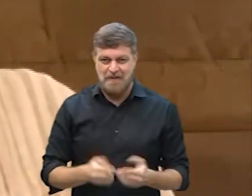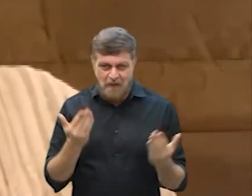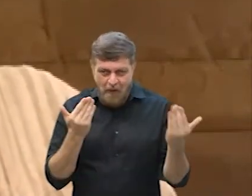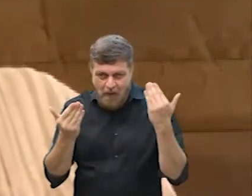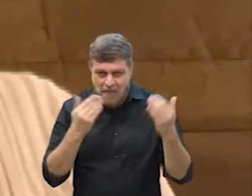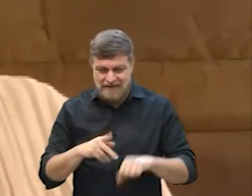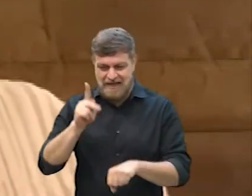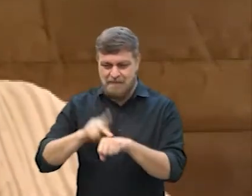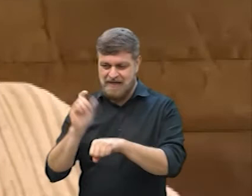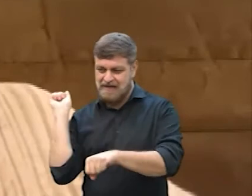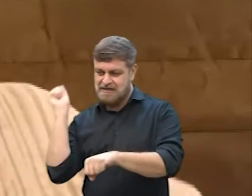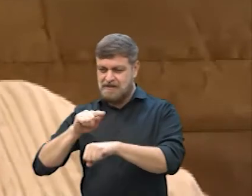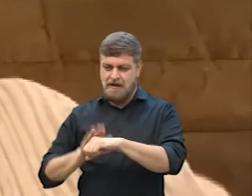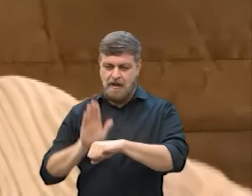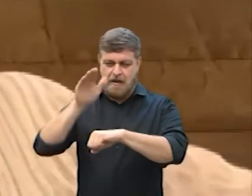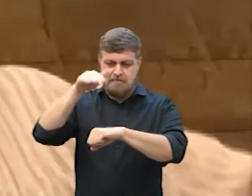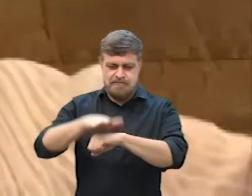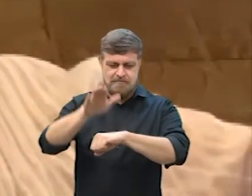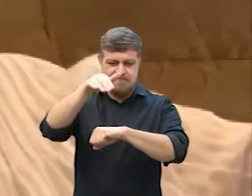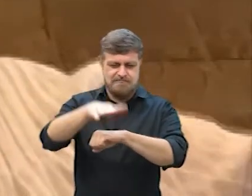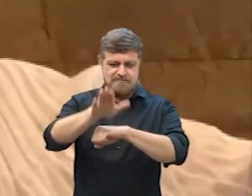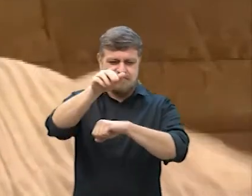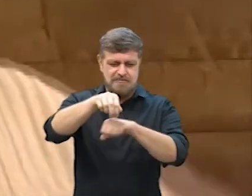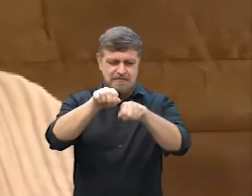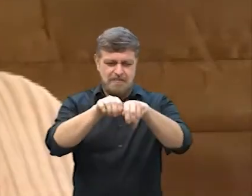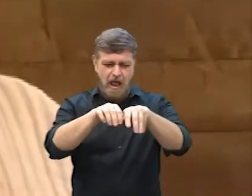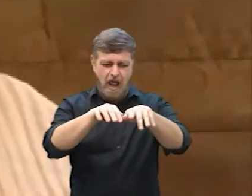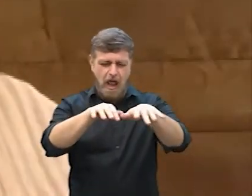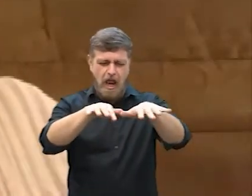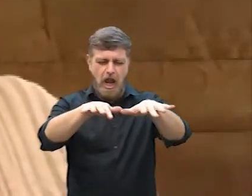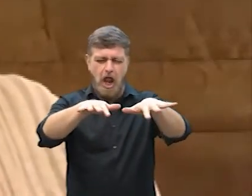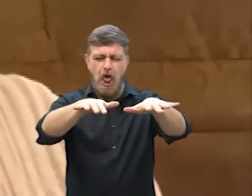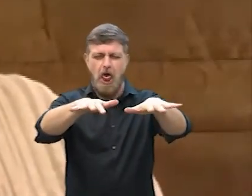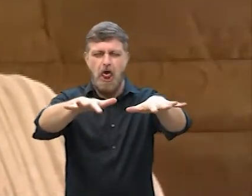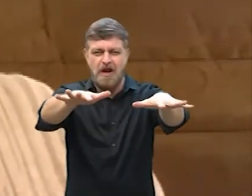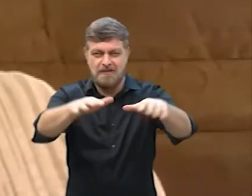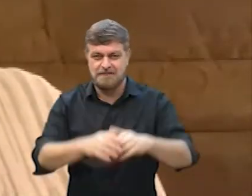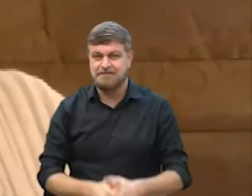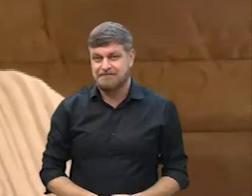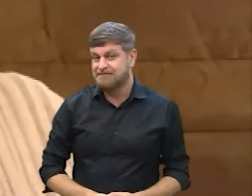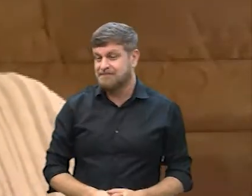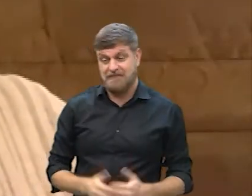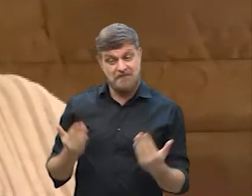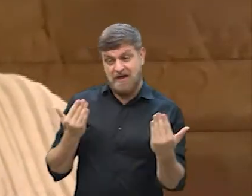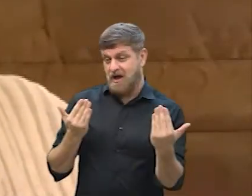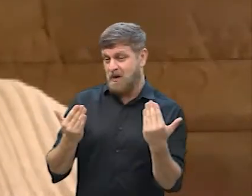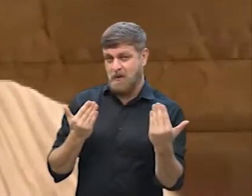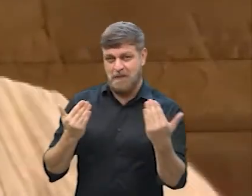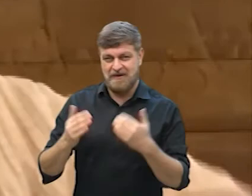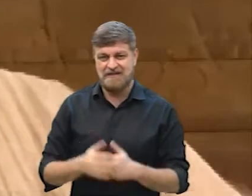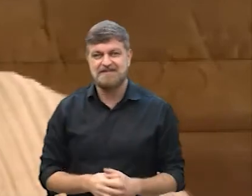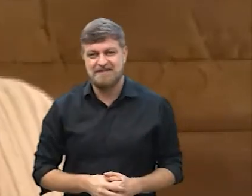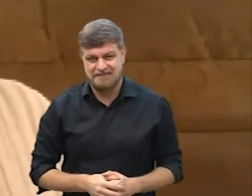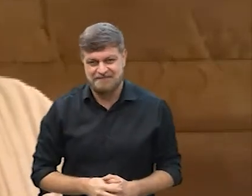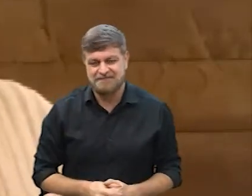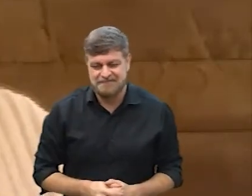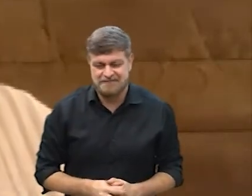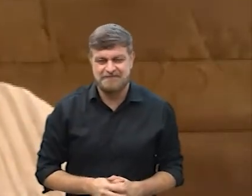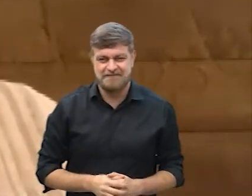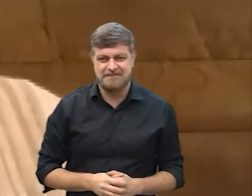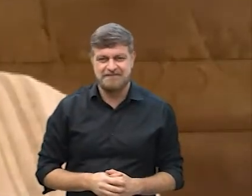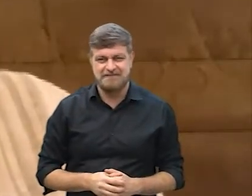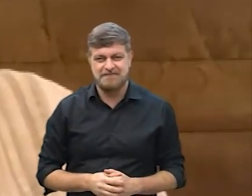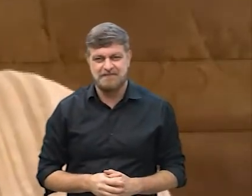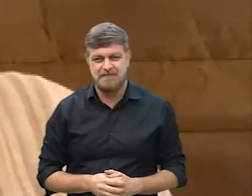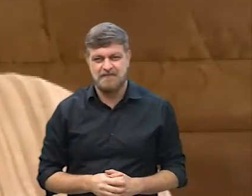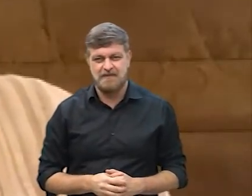ondas que vão chegando até os espaços mais longínquos da beirada daquele